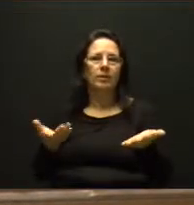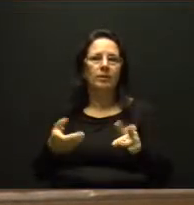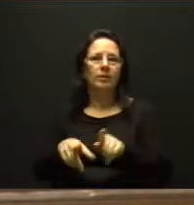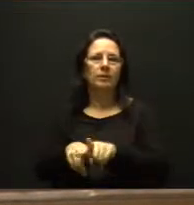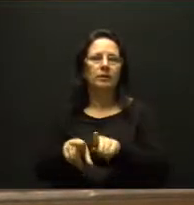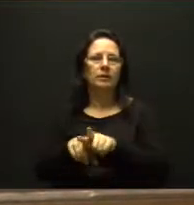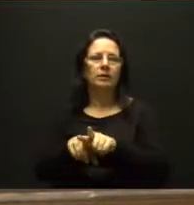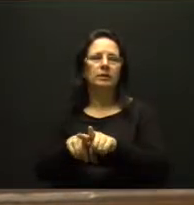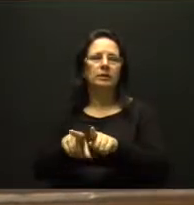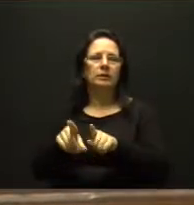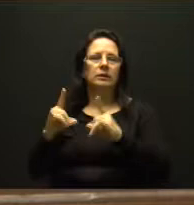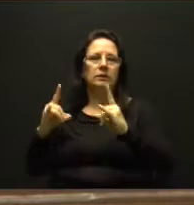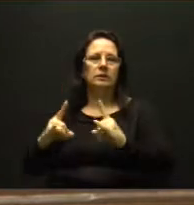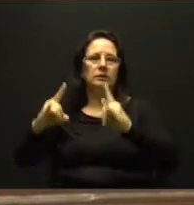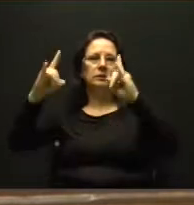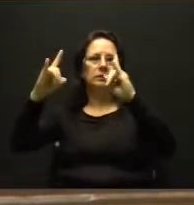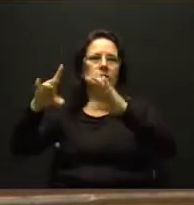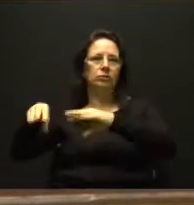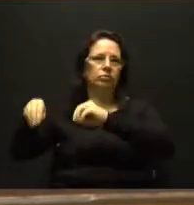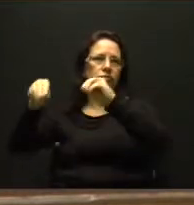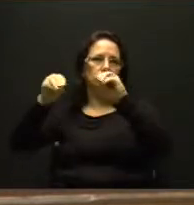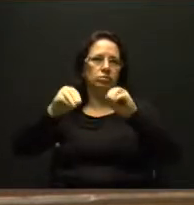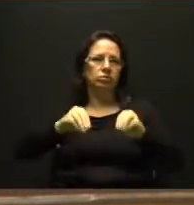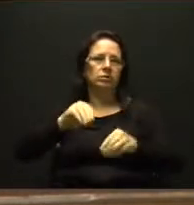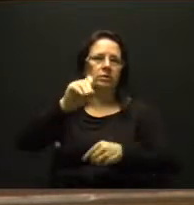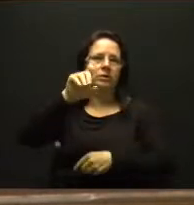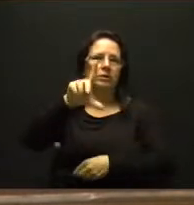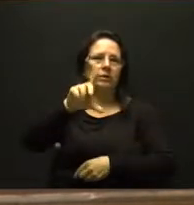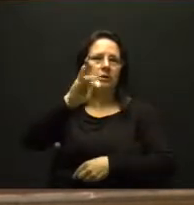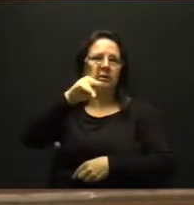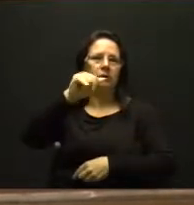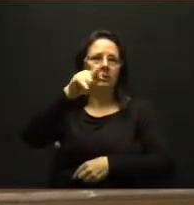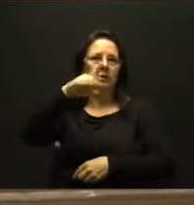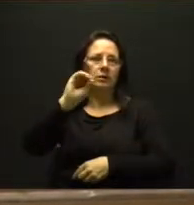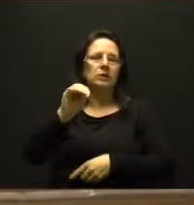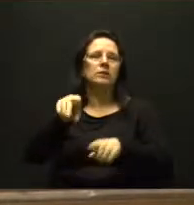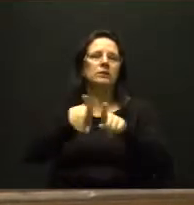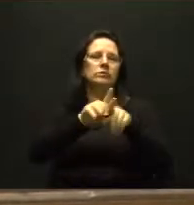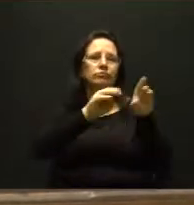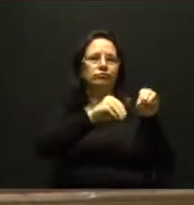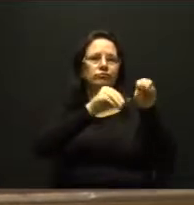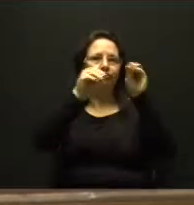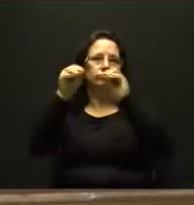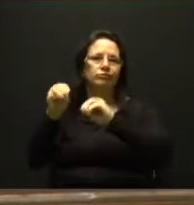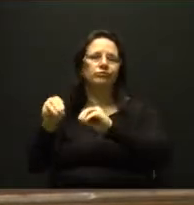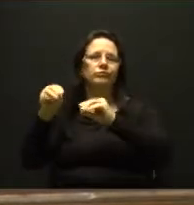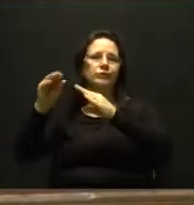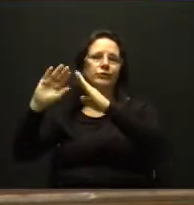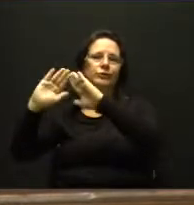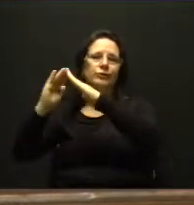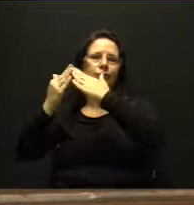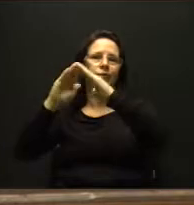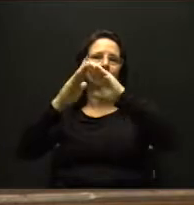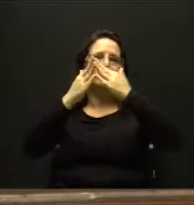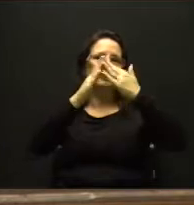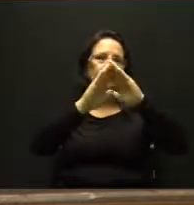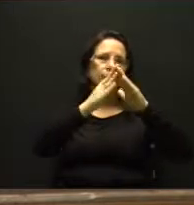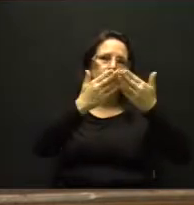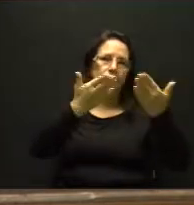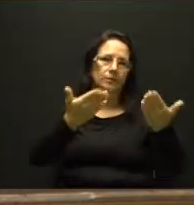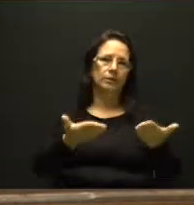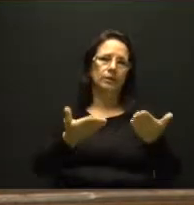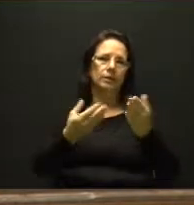seus apartamentos tem sido levado a leilão e as pessoas voltam para a área favelizada das comunidades